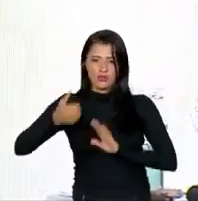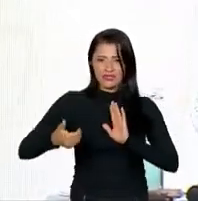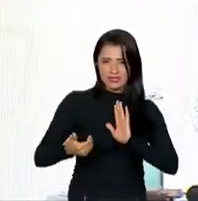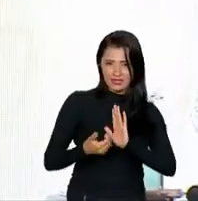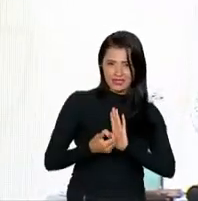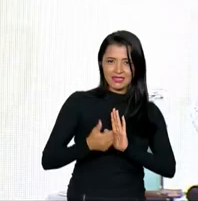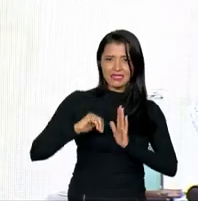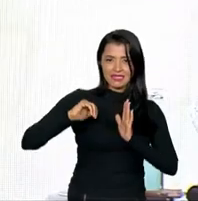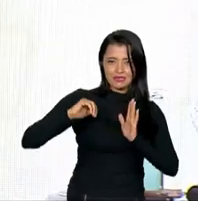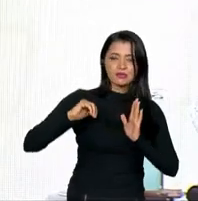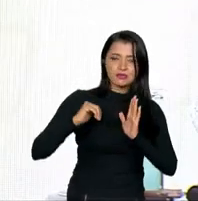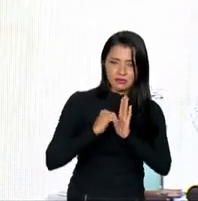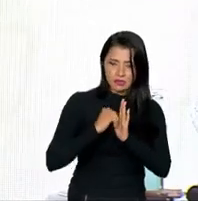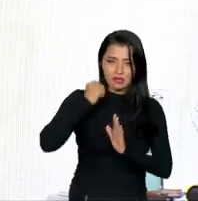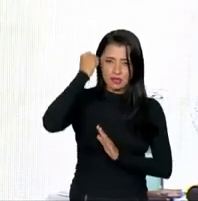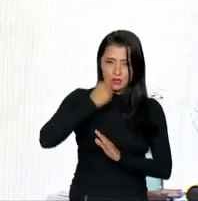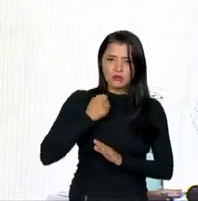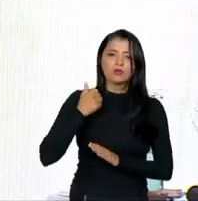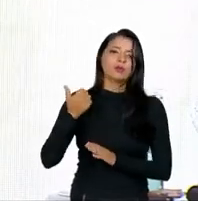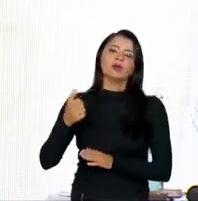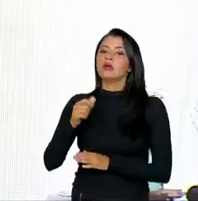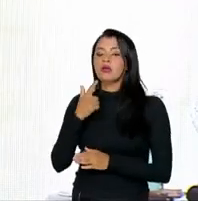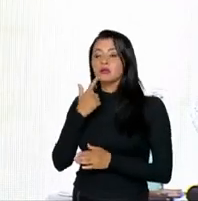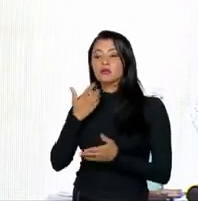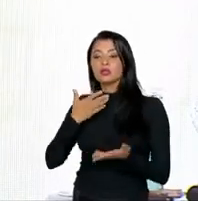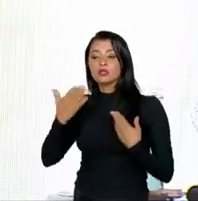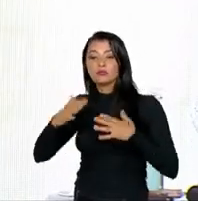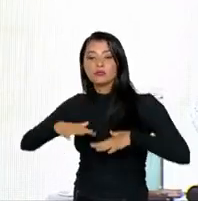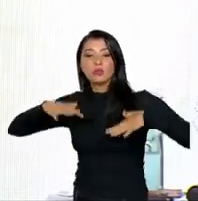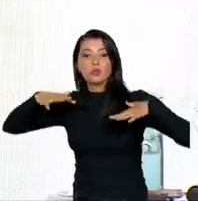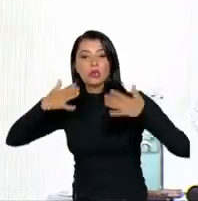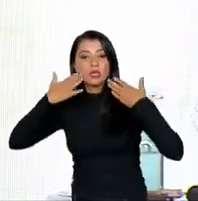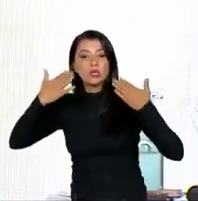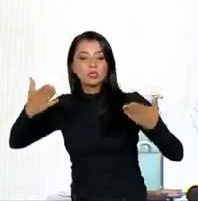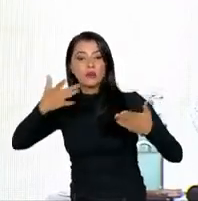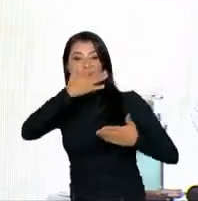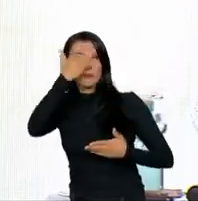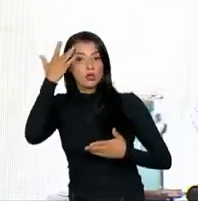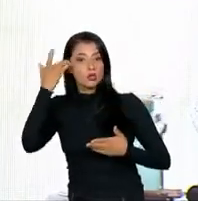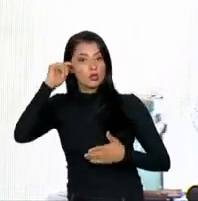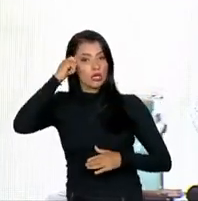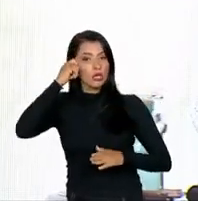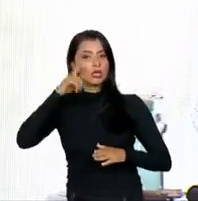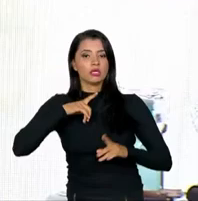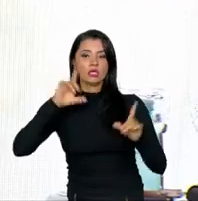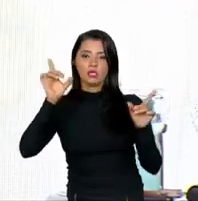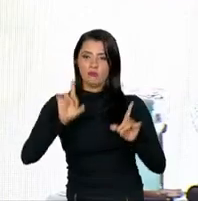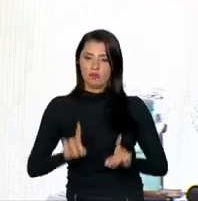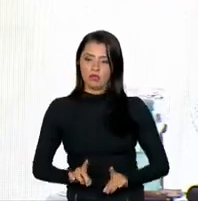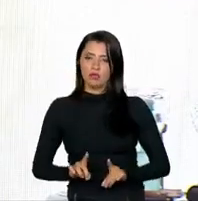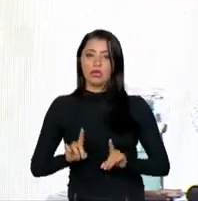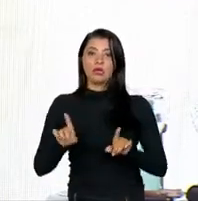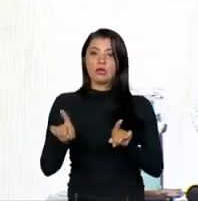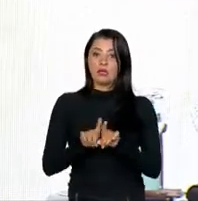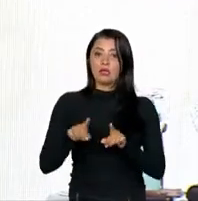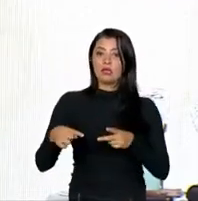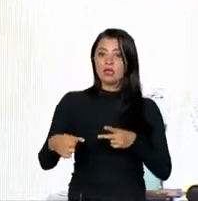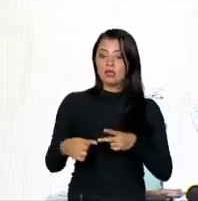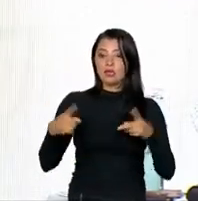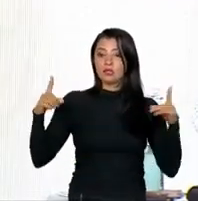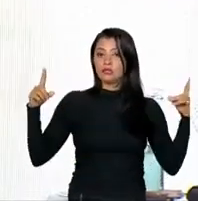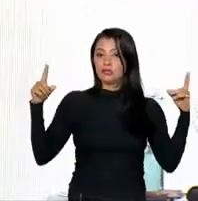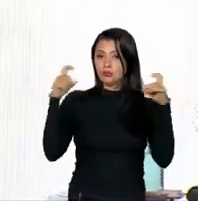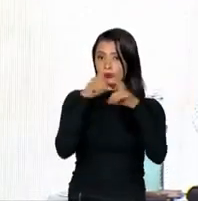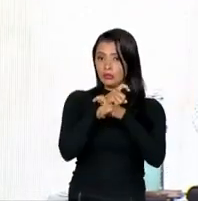e aí a gente estava fazendo uma audiência pública sobre pessoas negras com deficiência e a dificuldade que